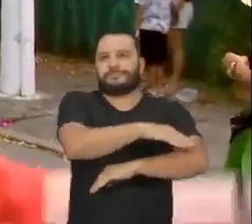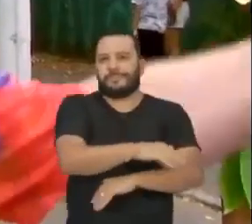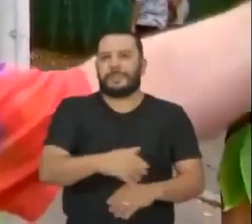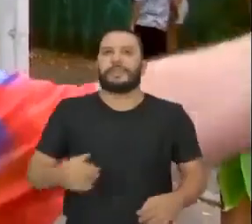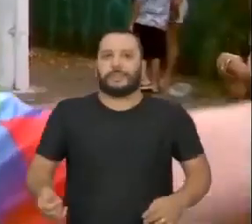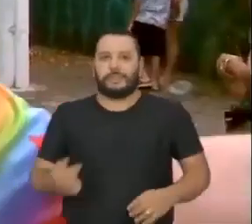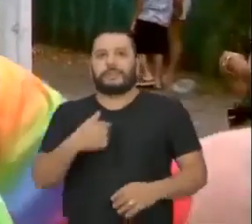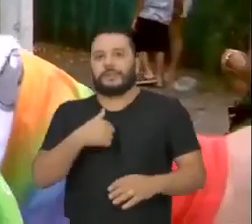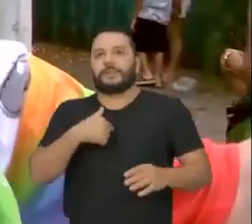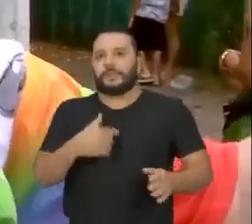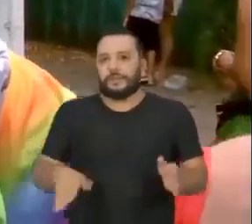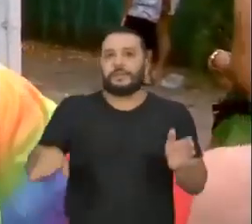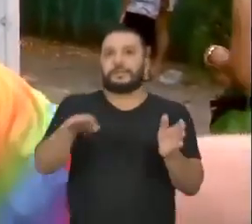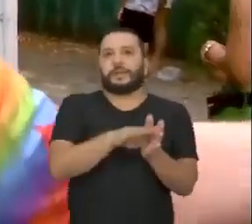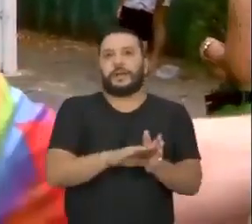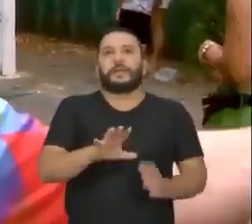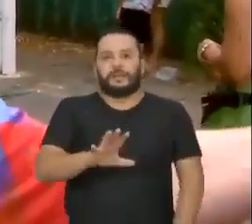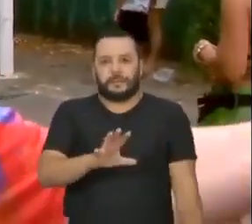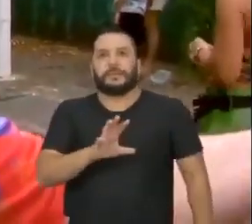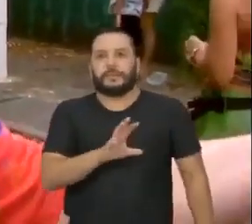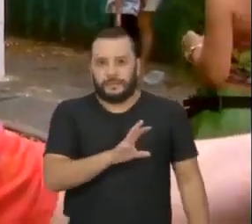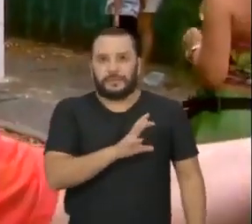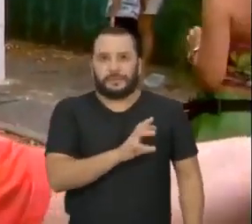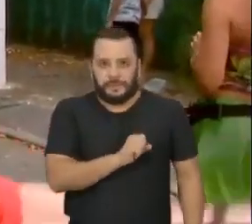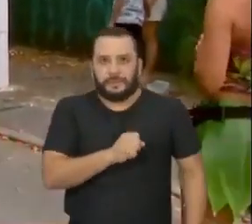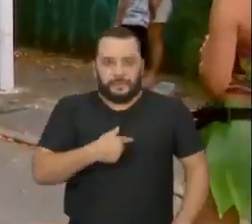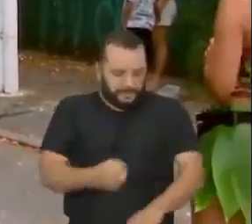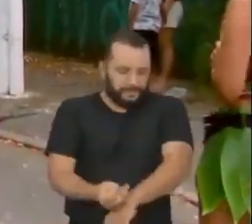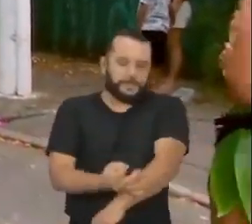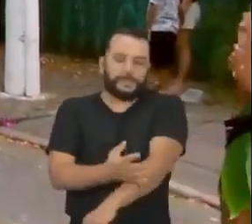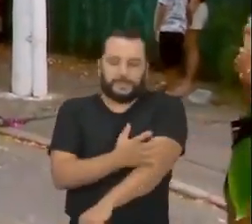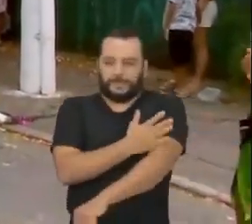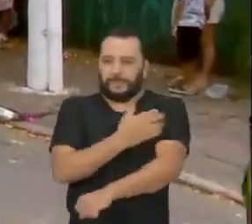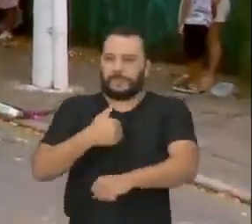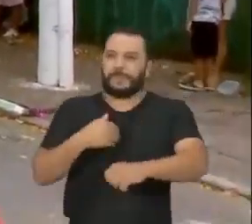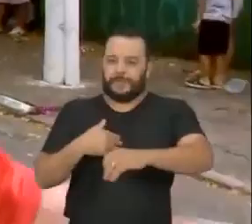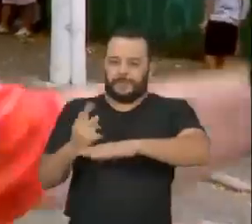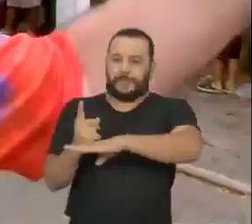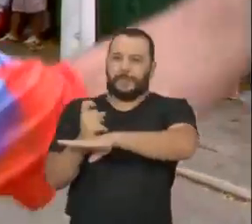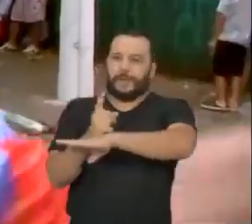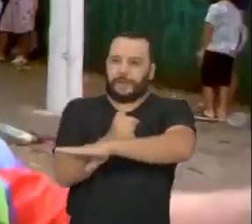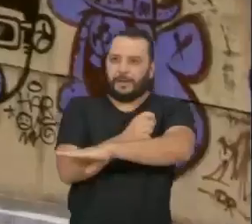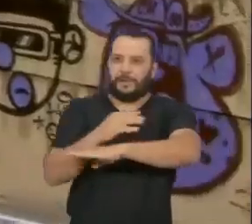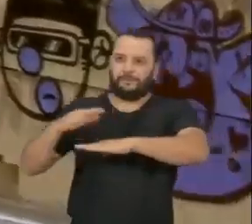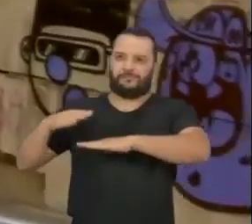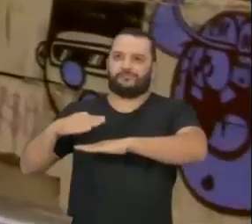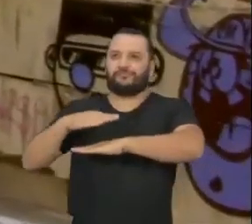pra chegar no meu amor, sempre com emoção. Eu pego o minhocão.